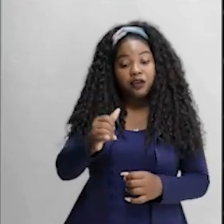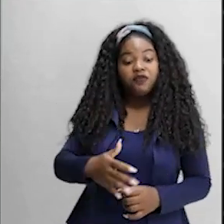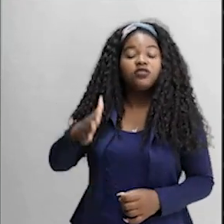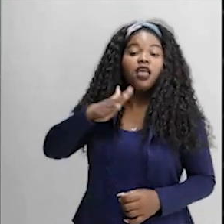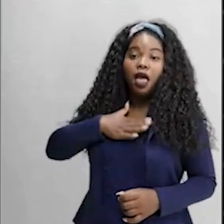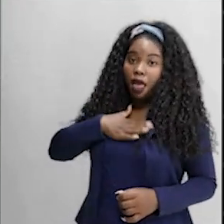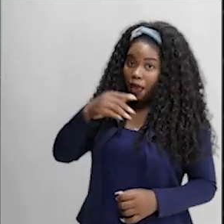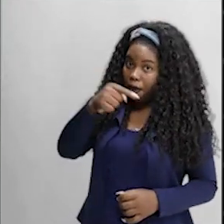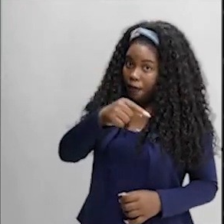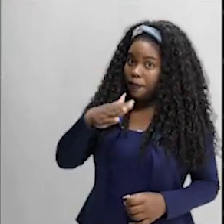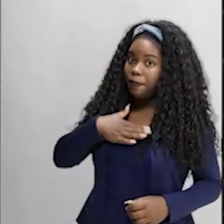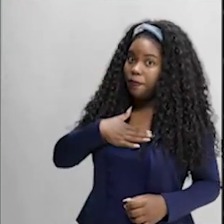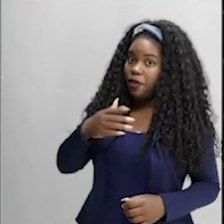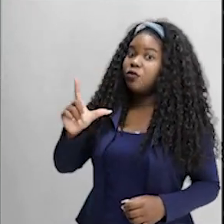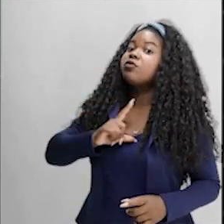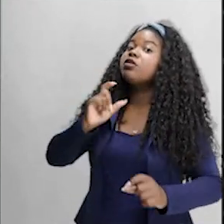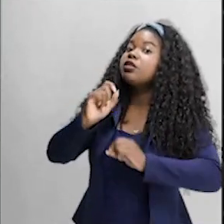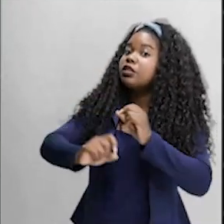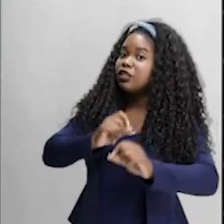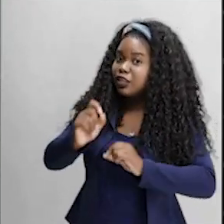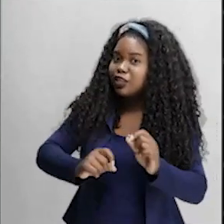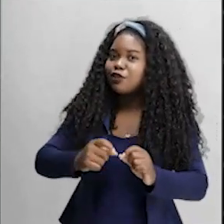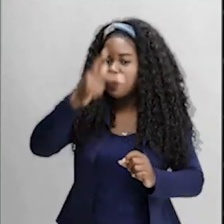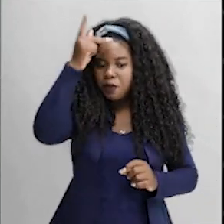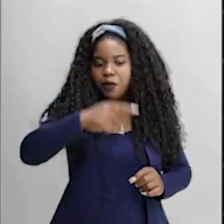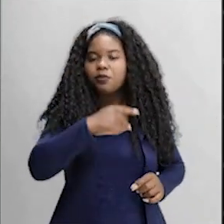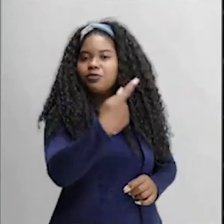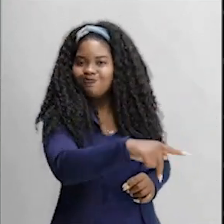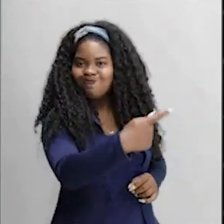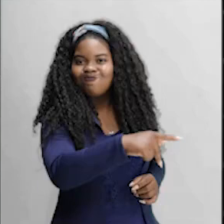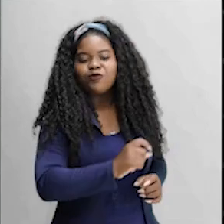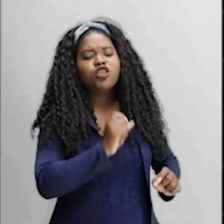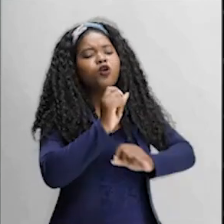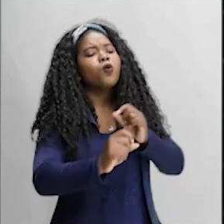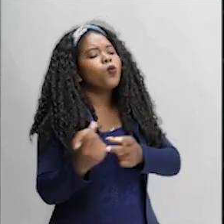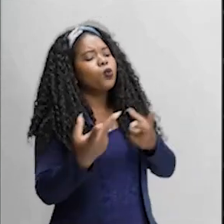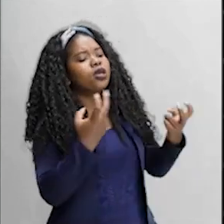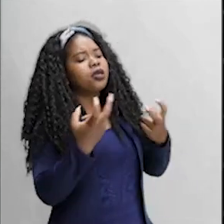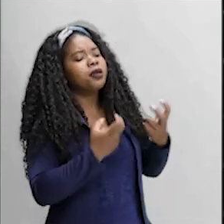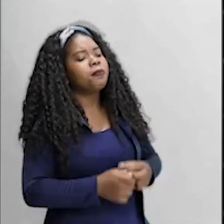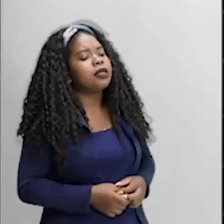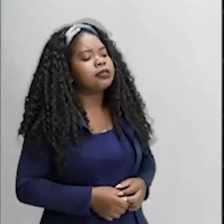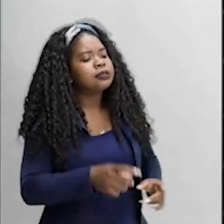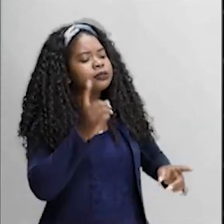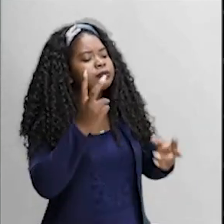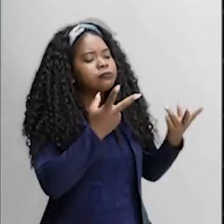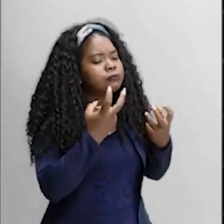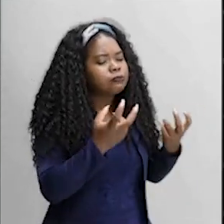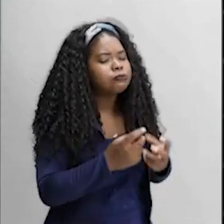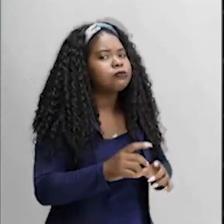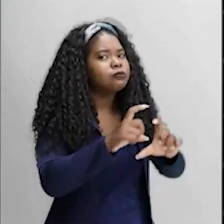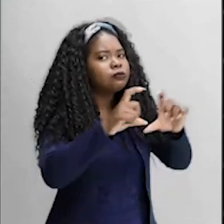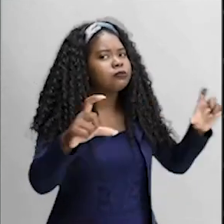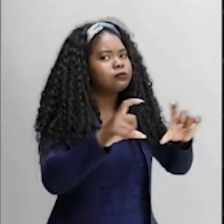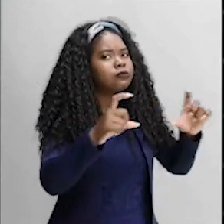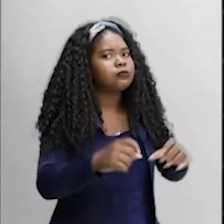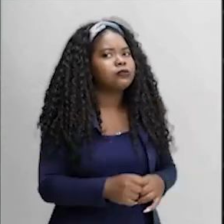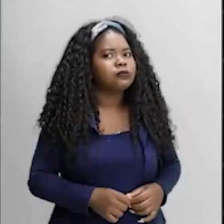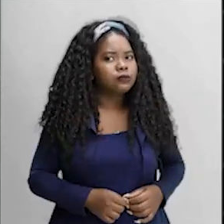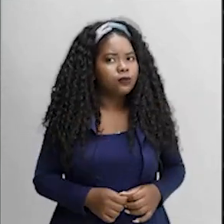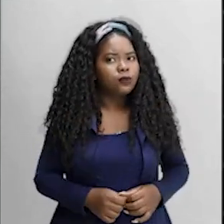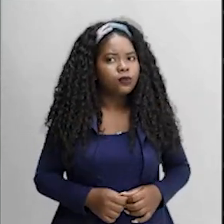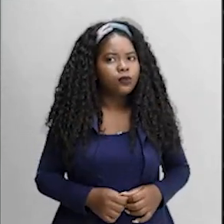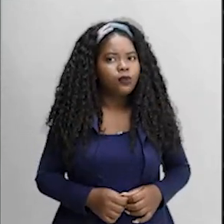criou o mal, lembra? O que é que você não consegue identificar nesta expressão que eu fico às vezes chateado com meus alunos? É porque, olha o começo